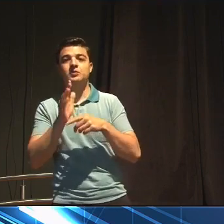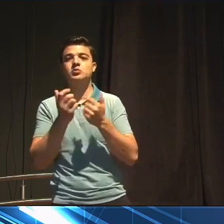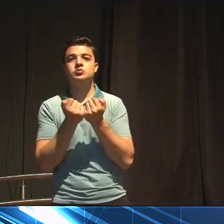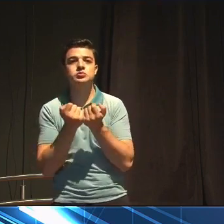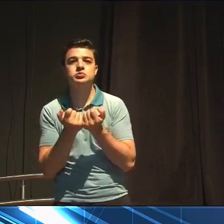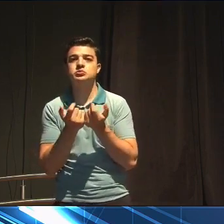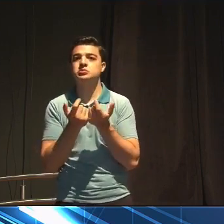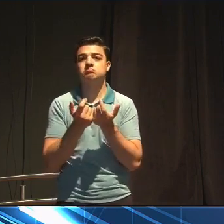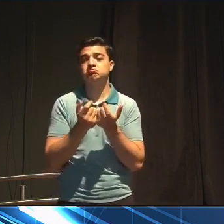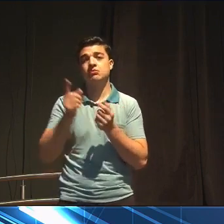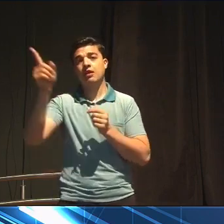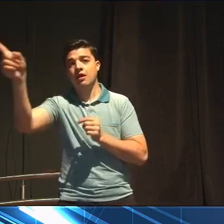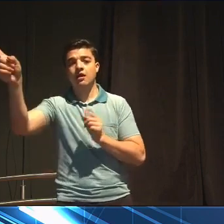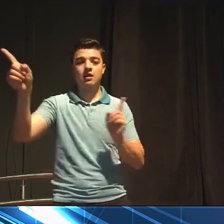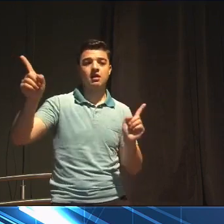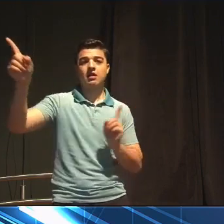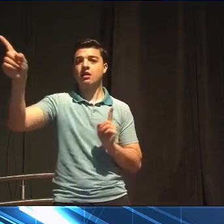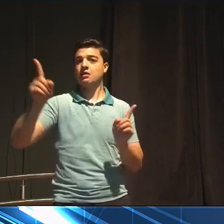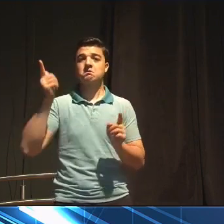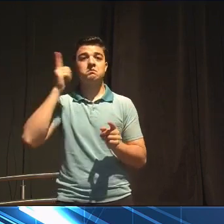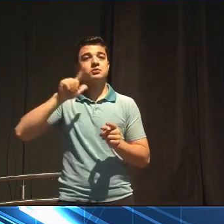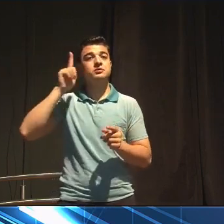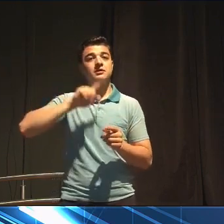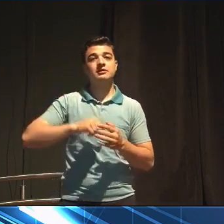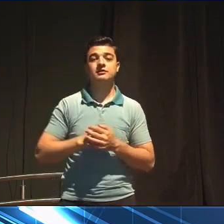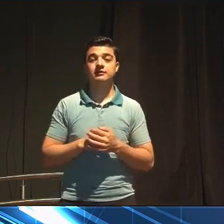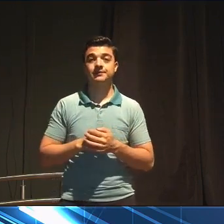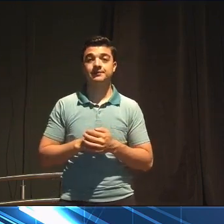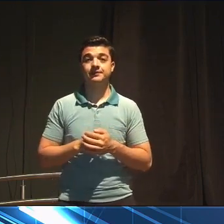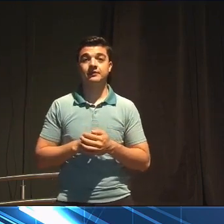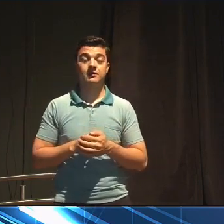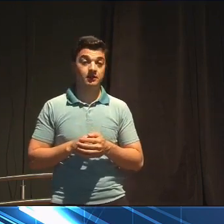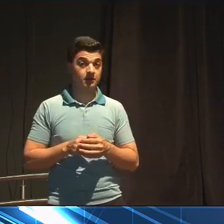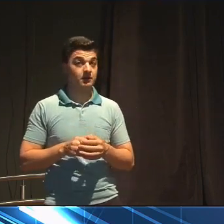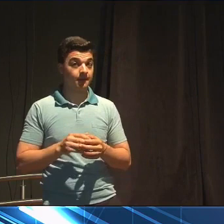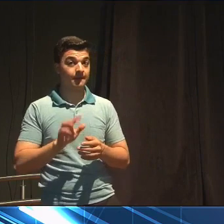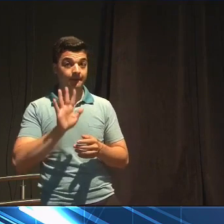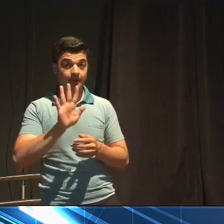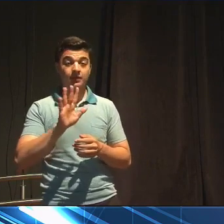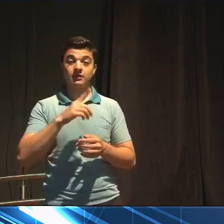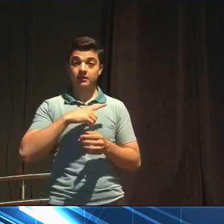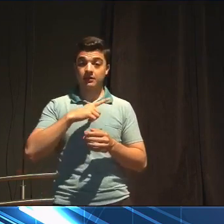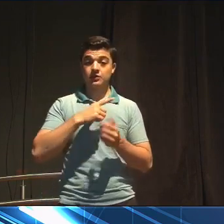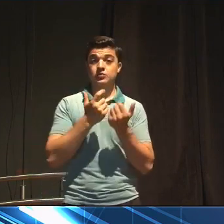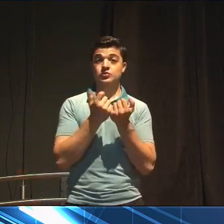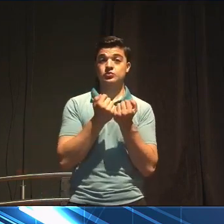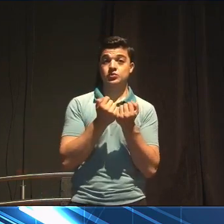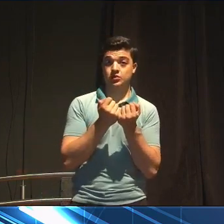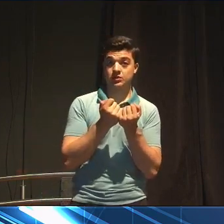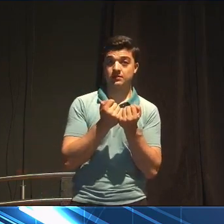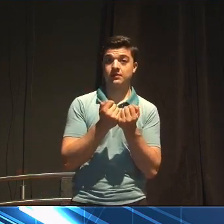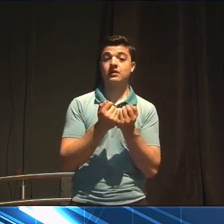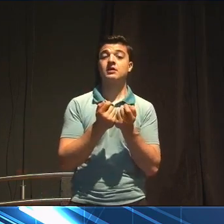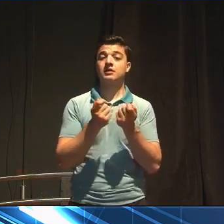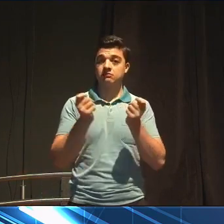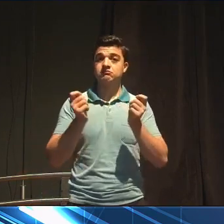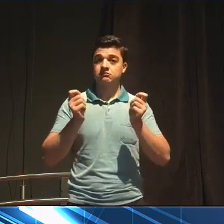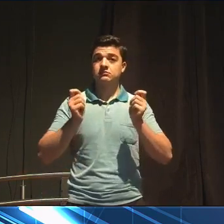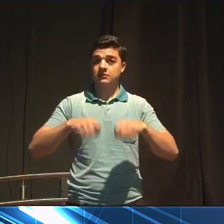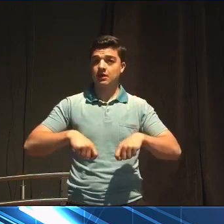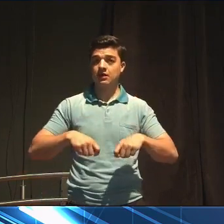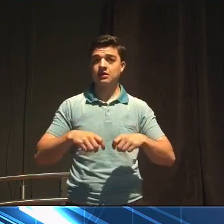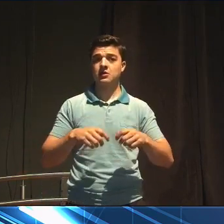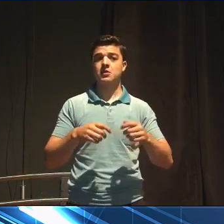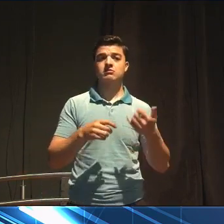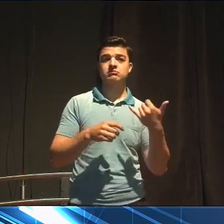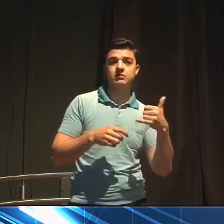encontrar, de alguma forma. E o legal é que é inclusivo, porque quem não tem uma máquina para jogar o Fortnite, vai no celular com o Roblox e vai a turma